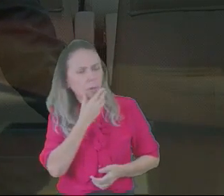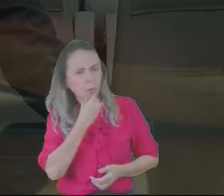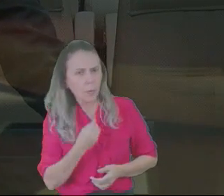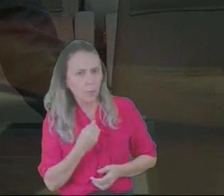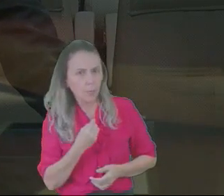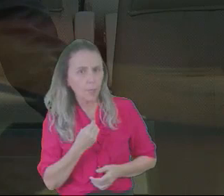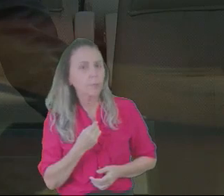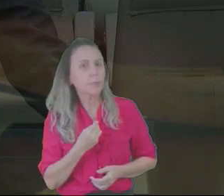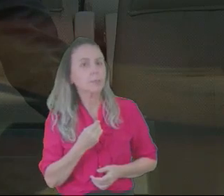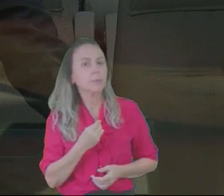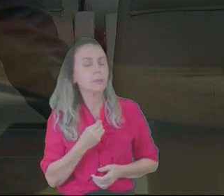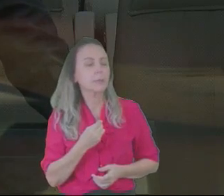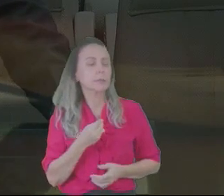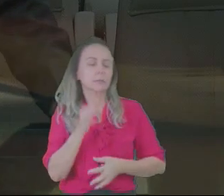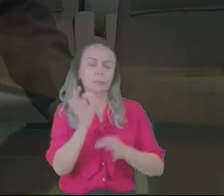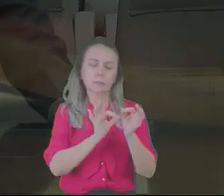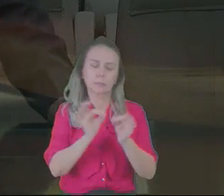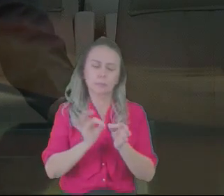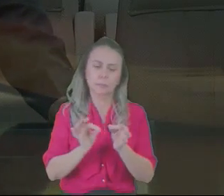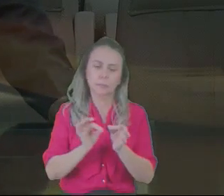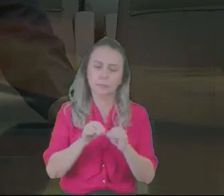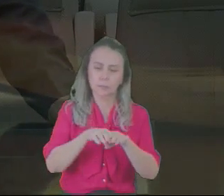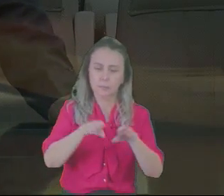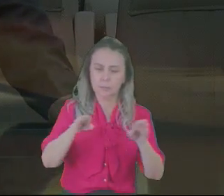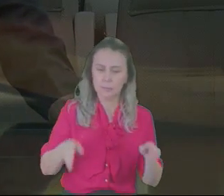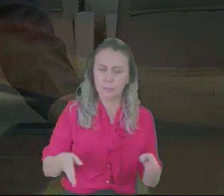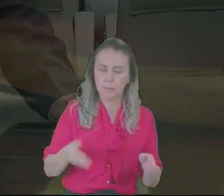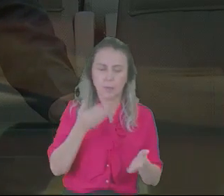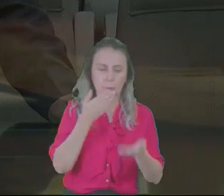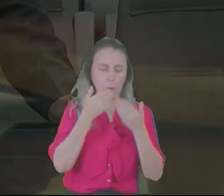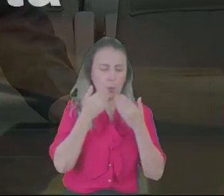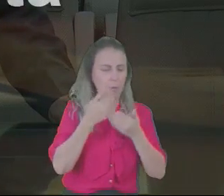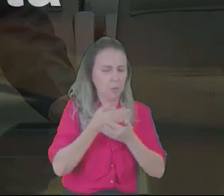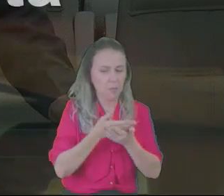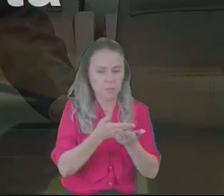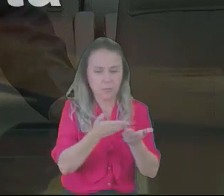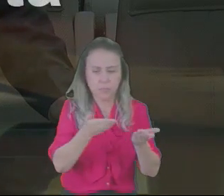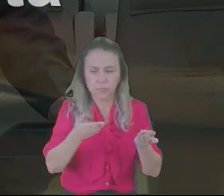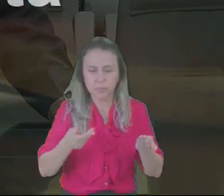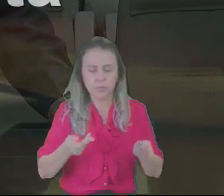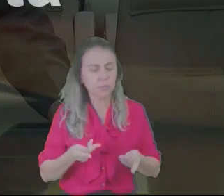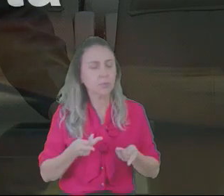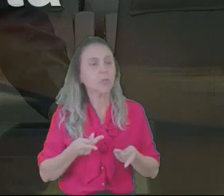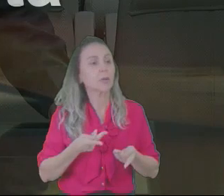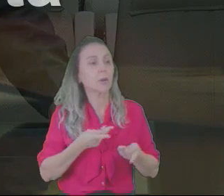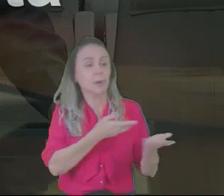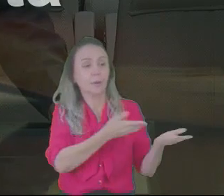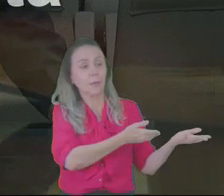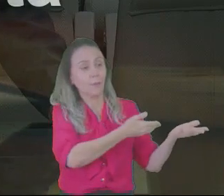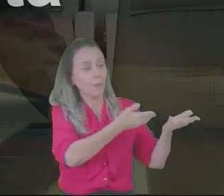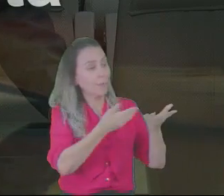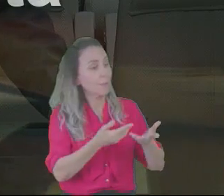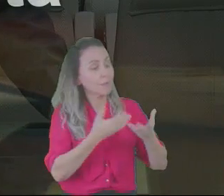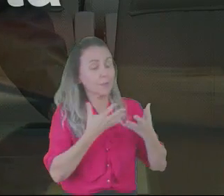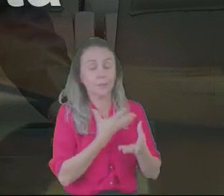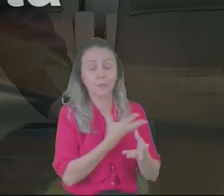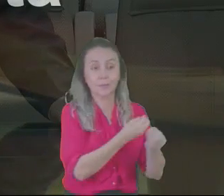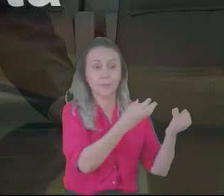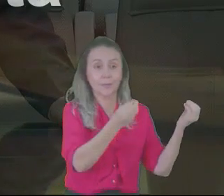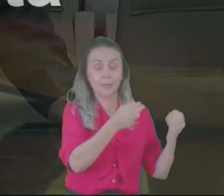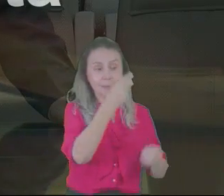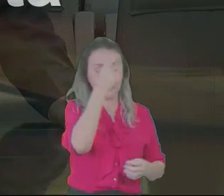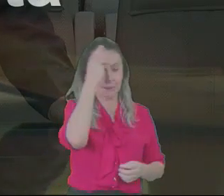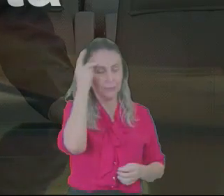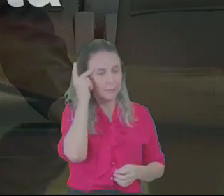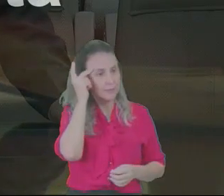e fez uma Grande Ceia o convidou a muita gente e que hora da